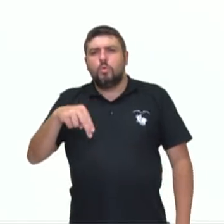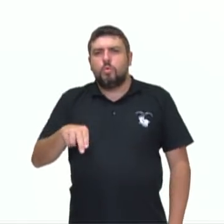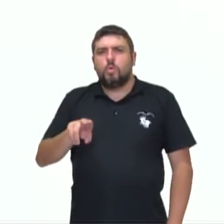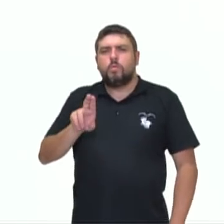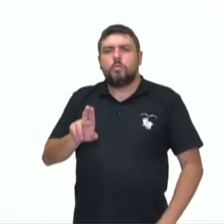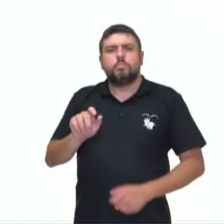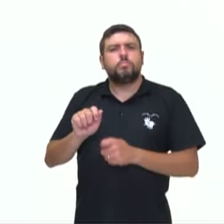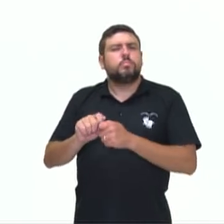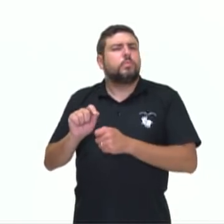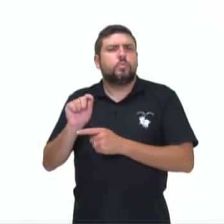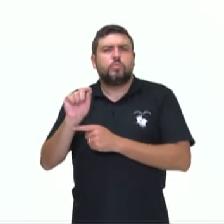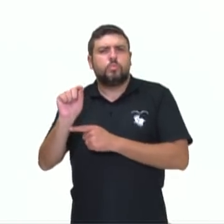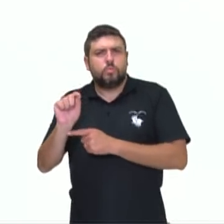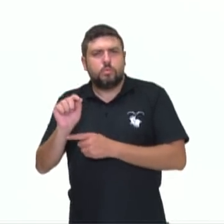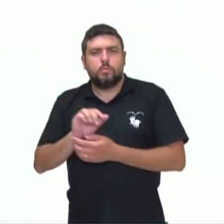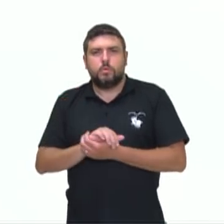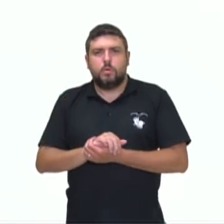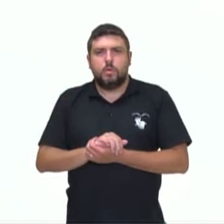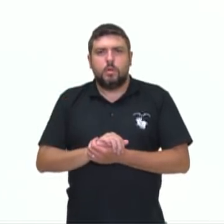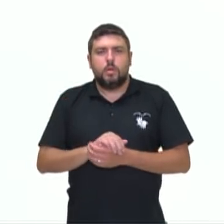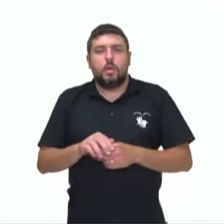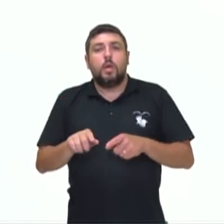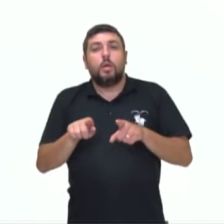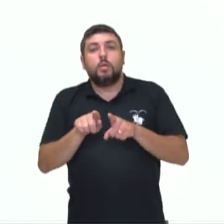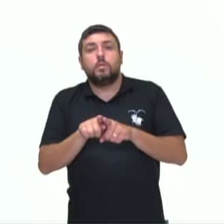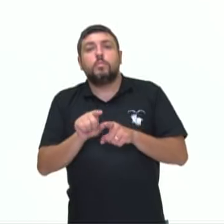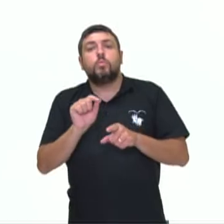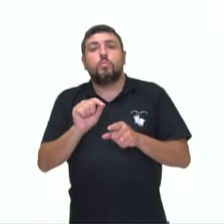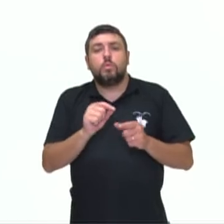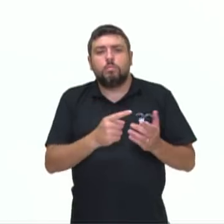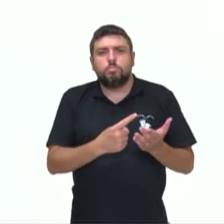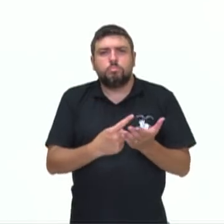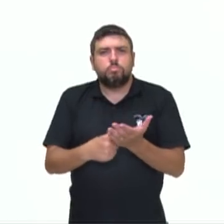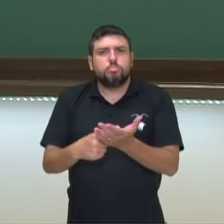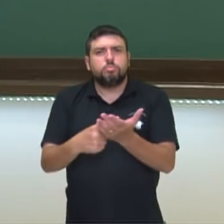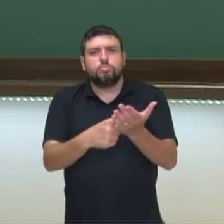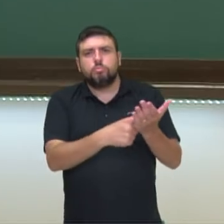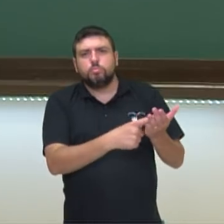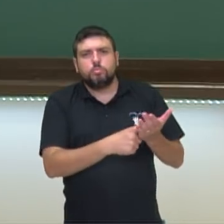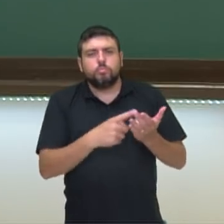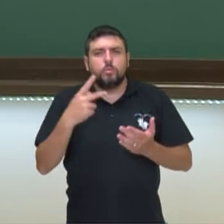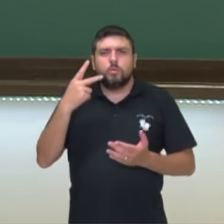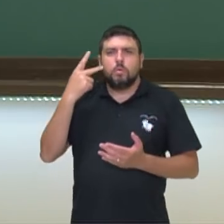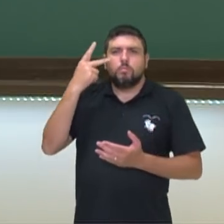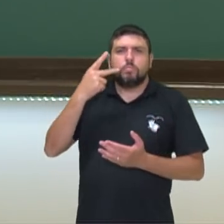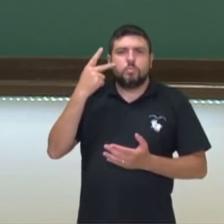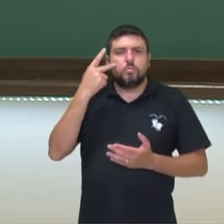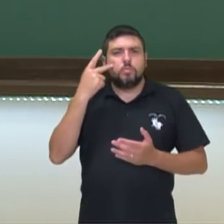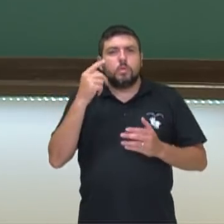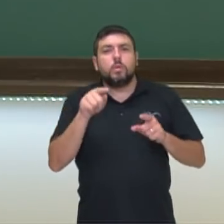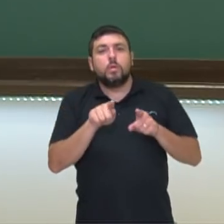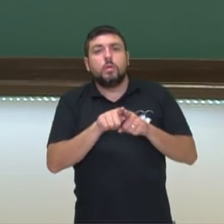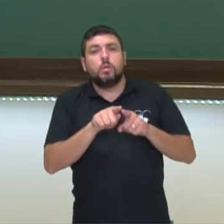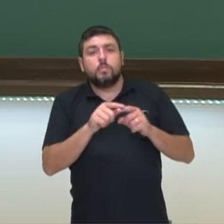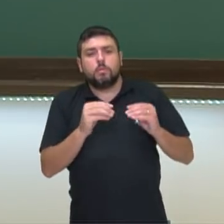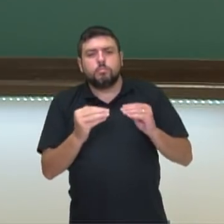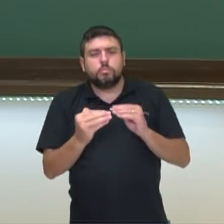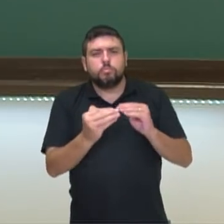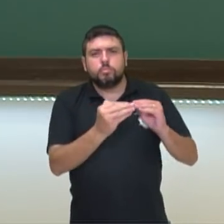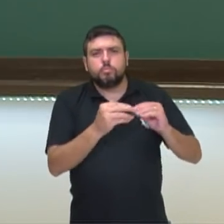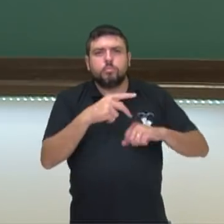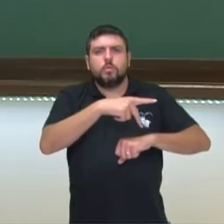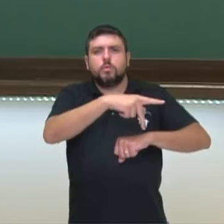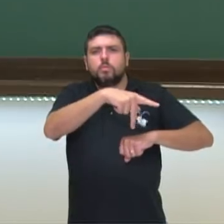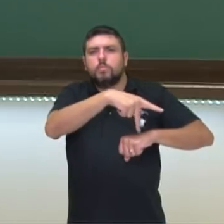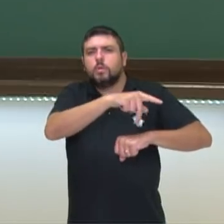os objetivos de acordos econômicos e políticos existentes entre os mais variados países existentes na